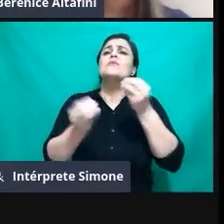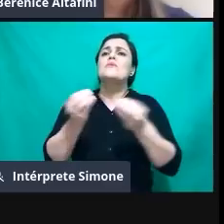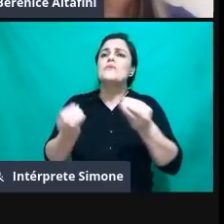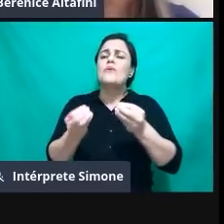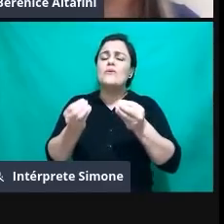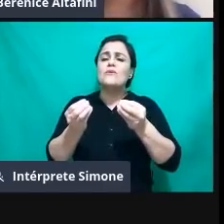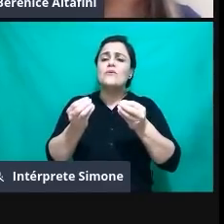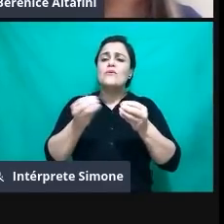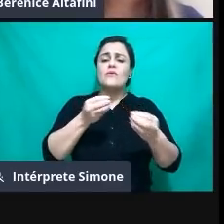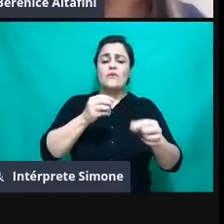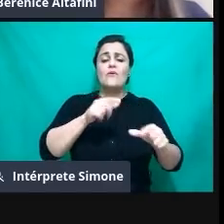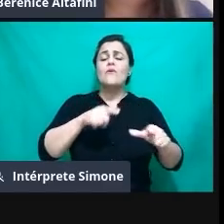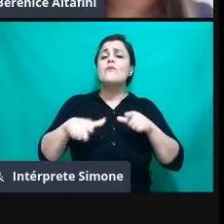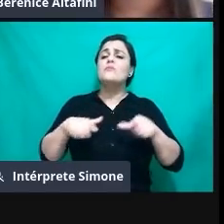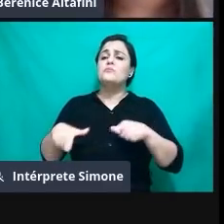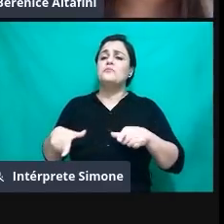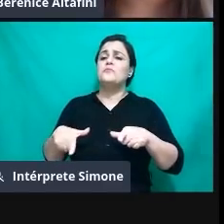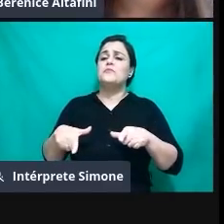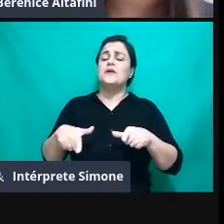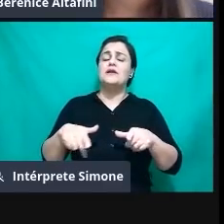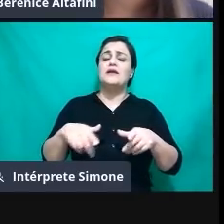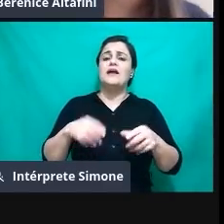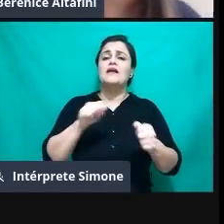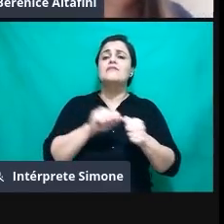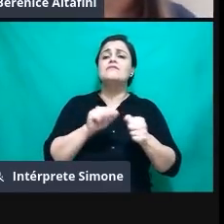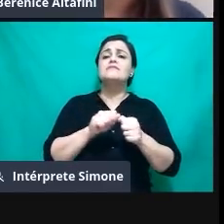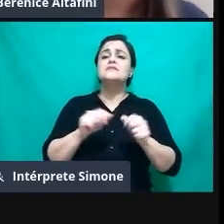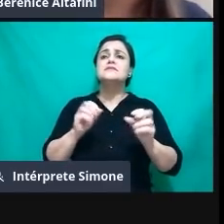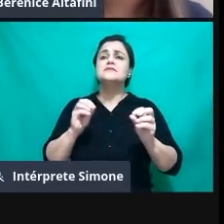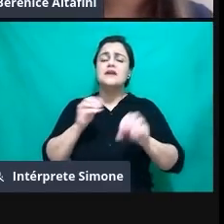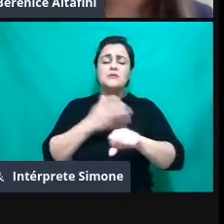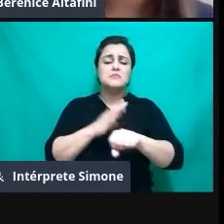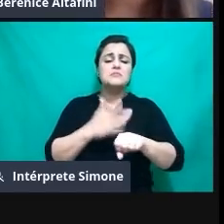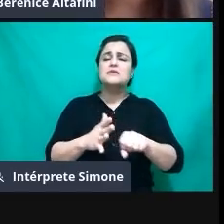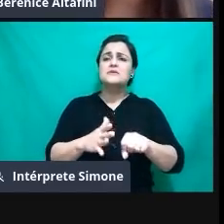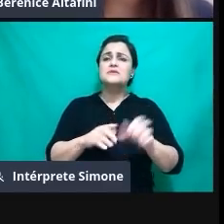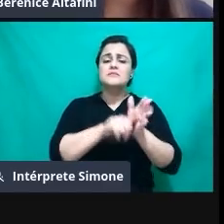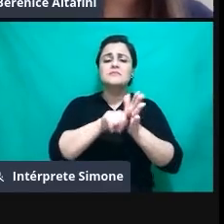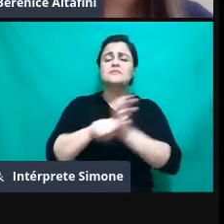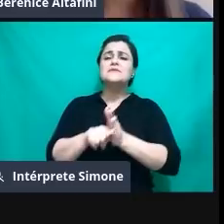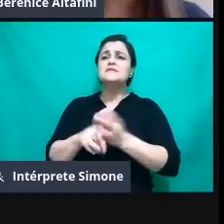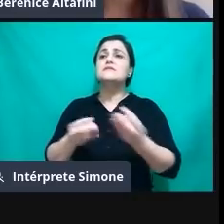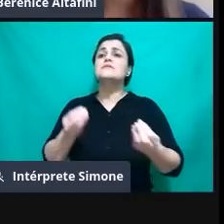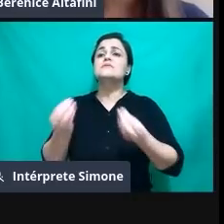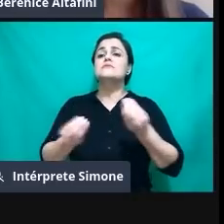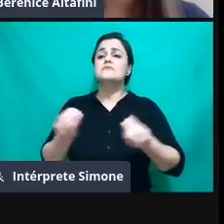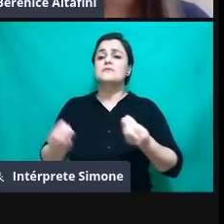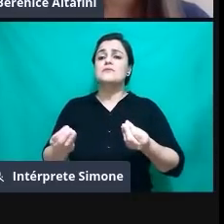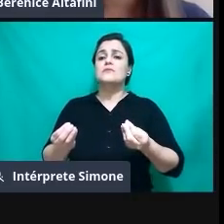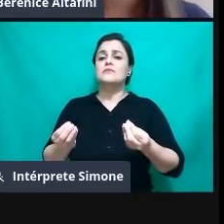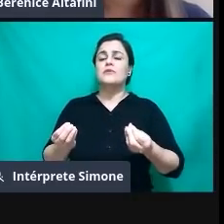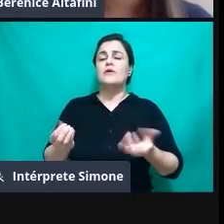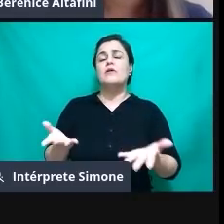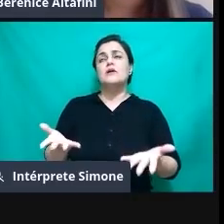do componente curricular, eu tenho muitas habilidades, né? mas eu não